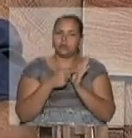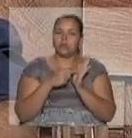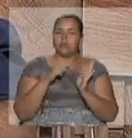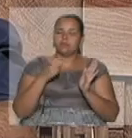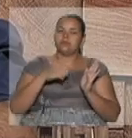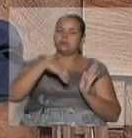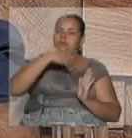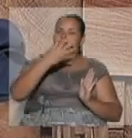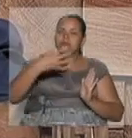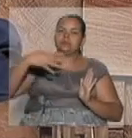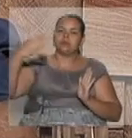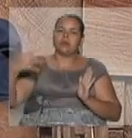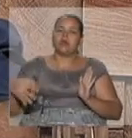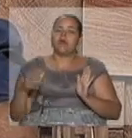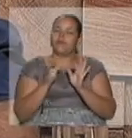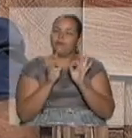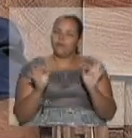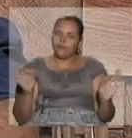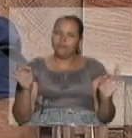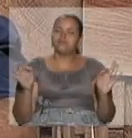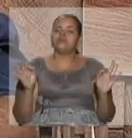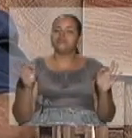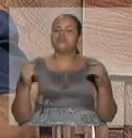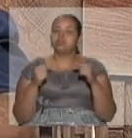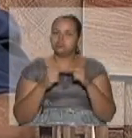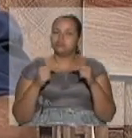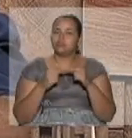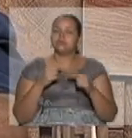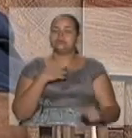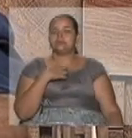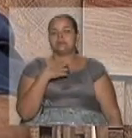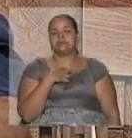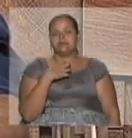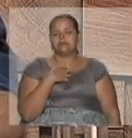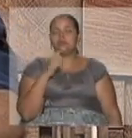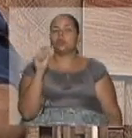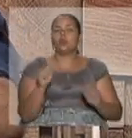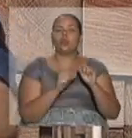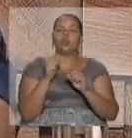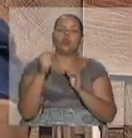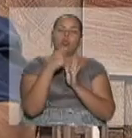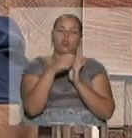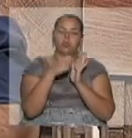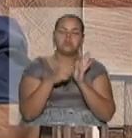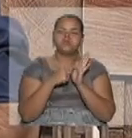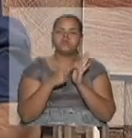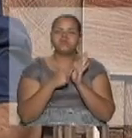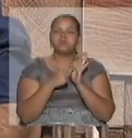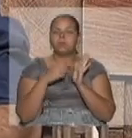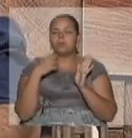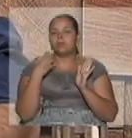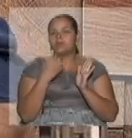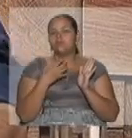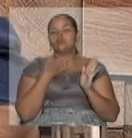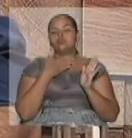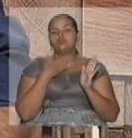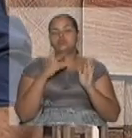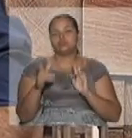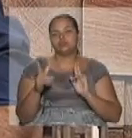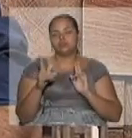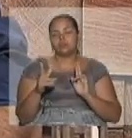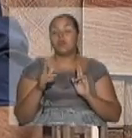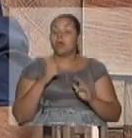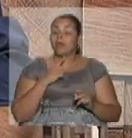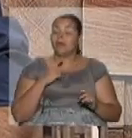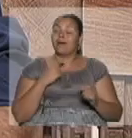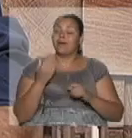uma frase que corresponda ao sentido do que está escrito, né? Mas ultimamente eu tenho tido bons parceiros,